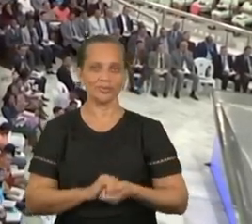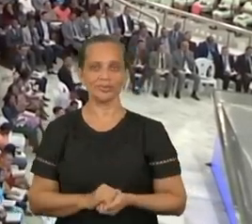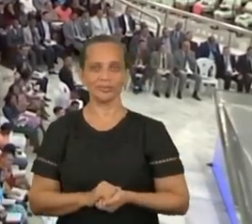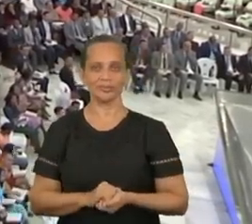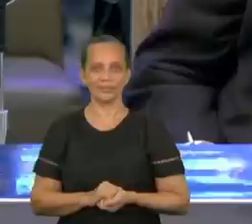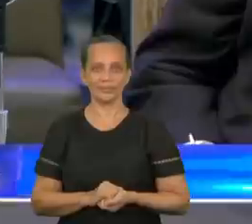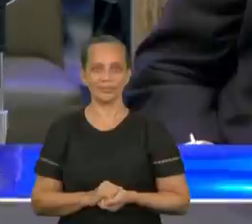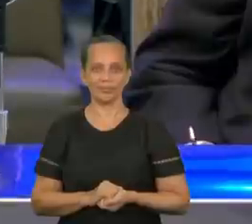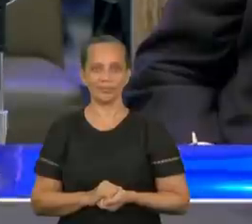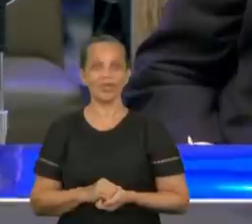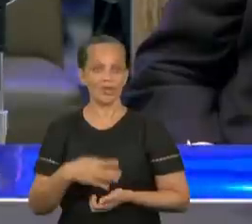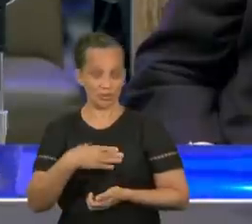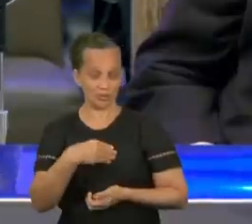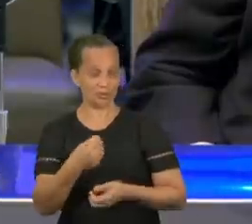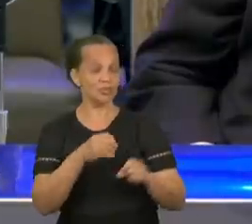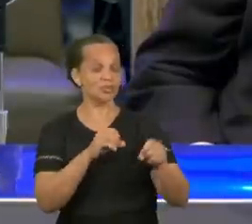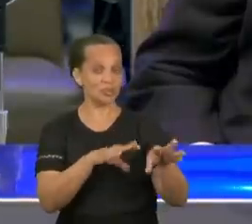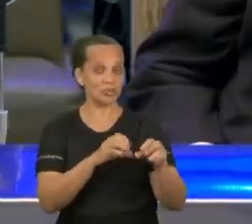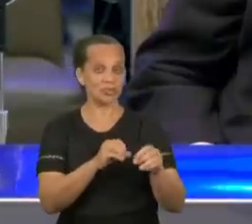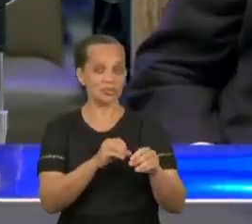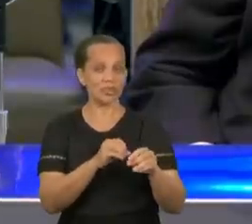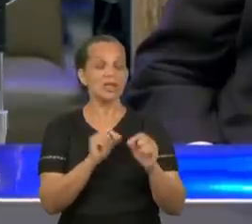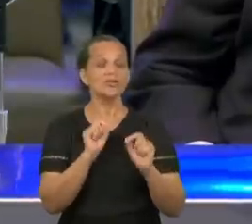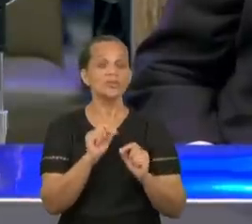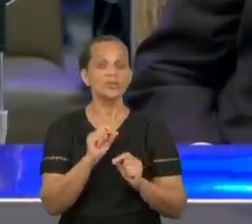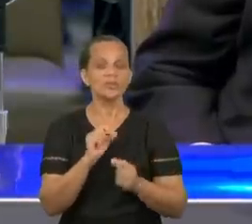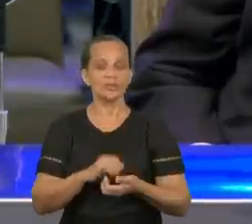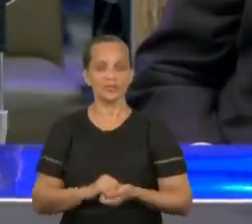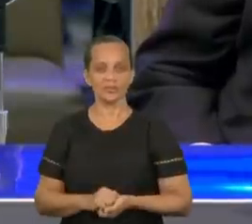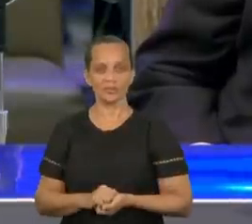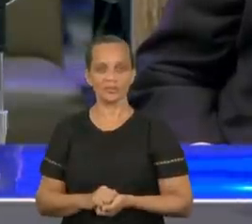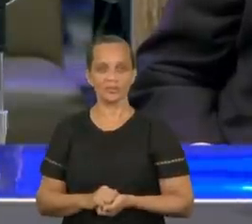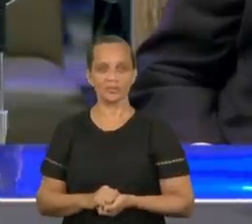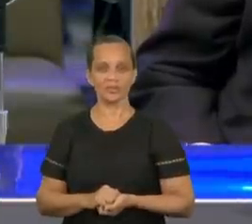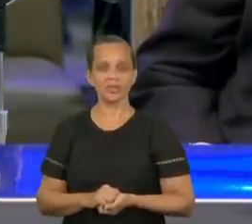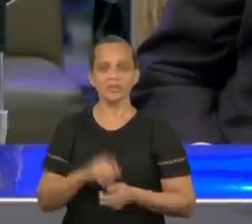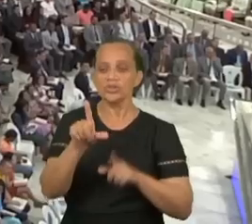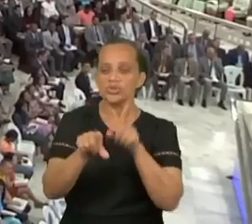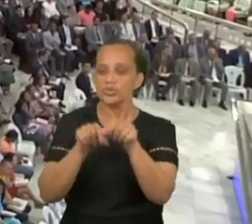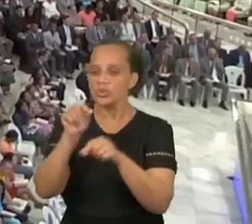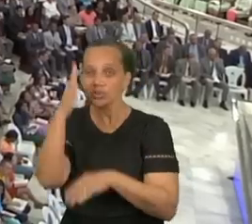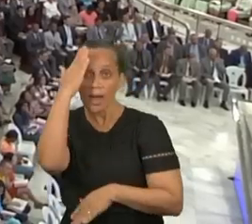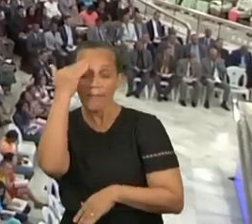claro que aos nossos filhos não é a ser o que seletivos